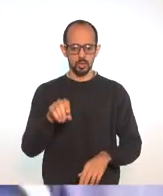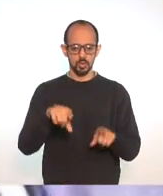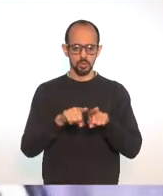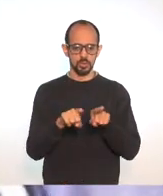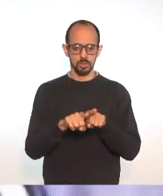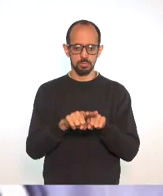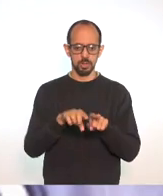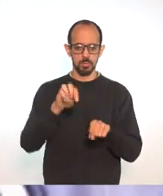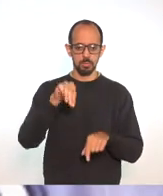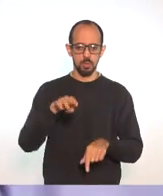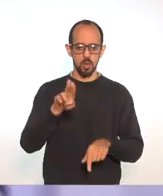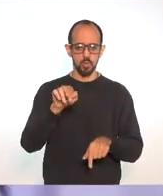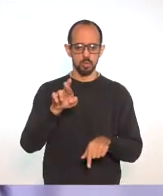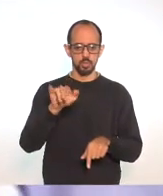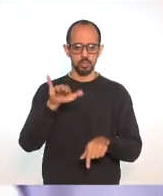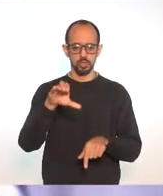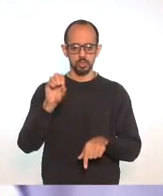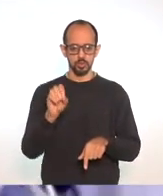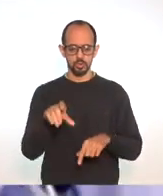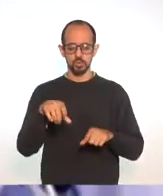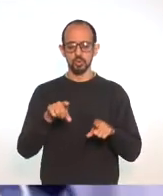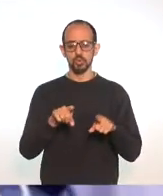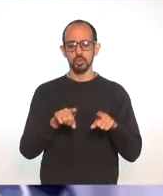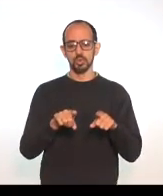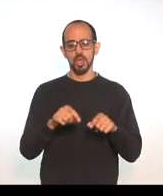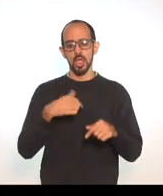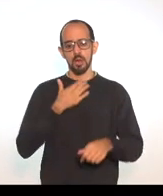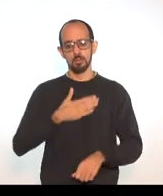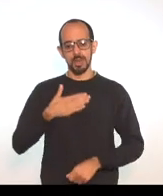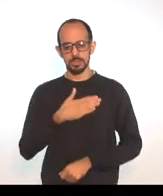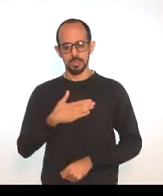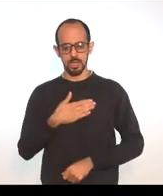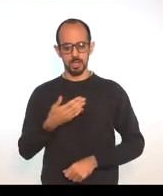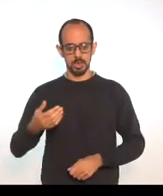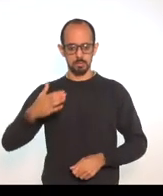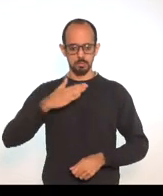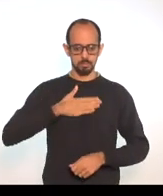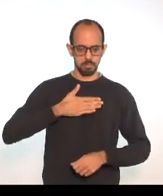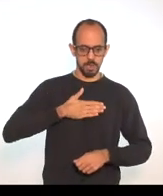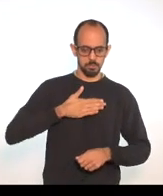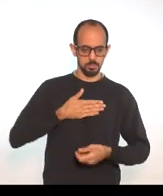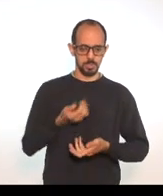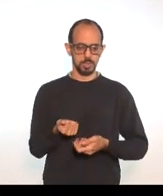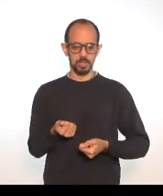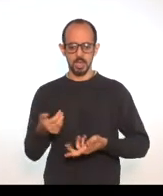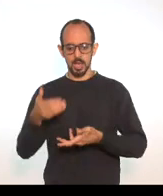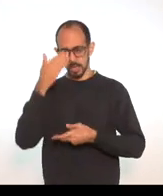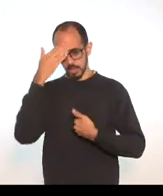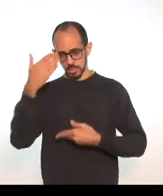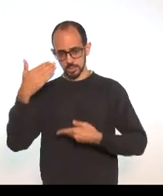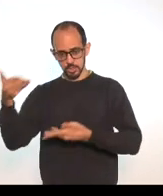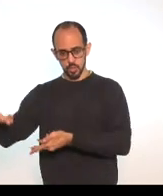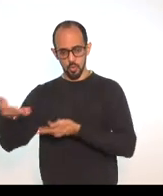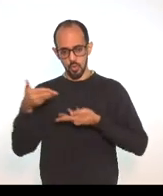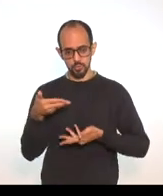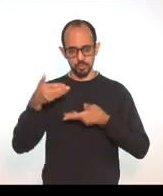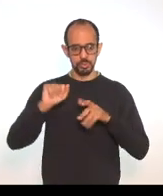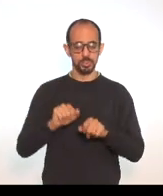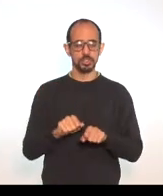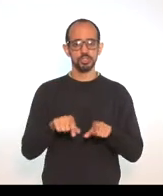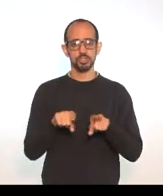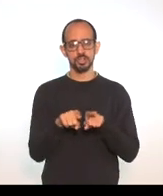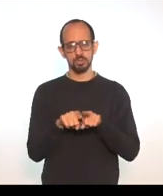do Instituto Rio Metrópole é um prazer a quero agradecer muito convite e quero de pronto